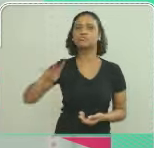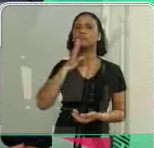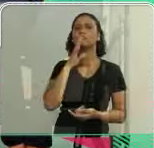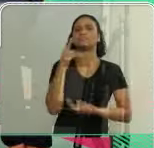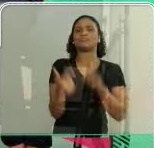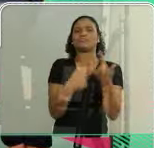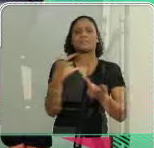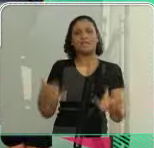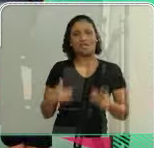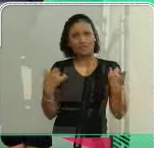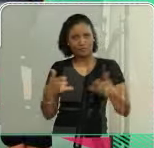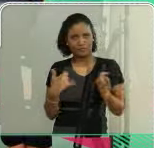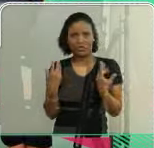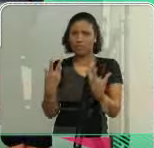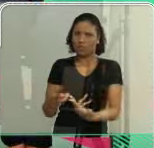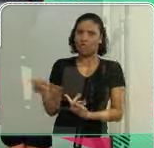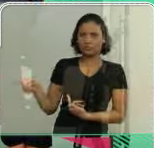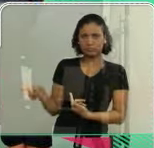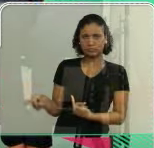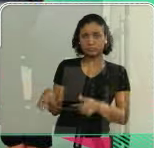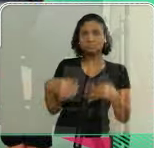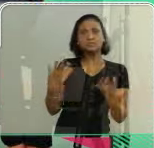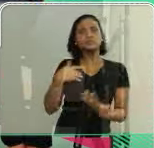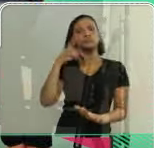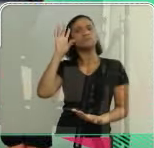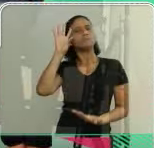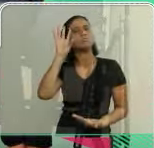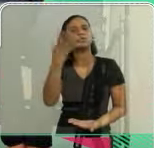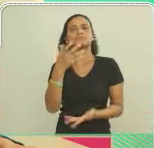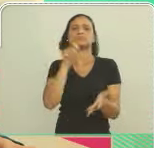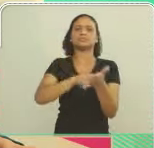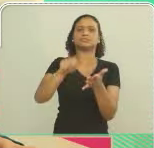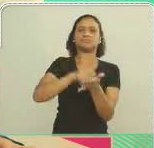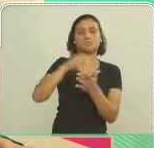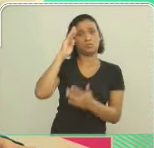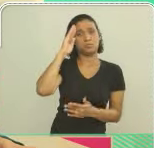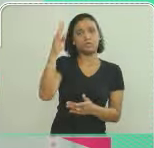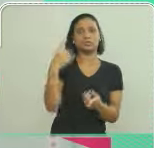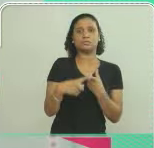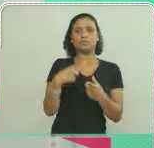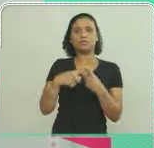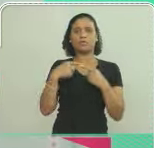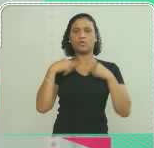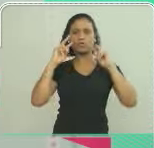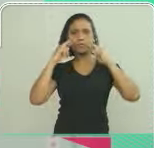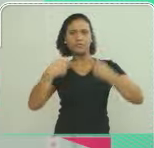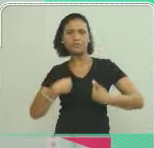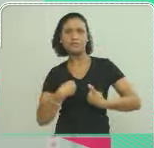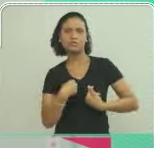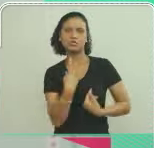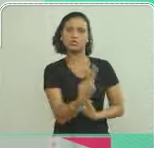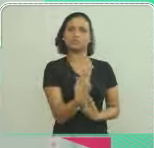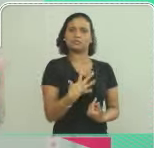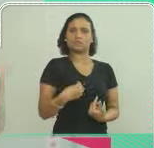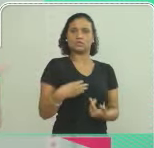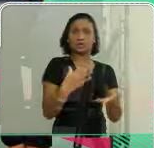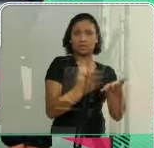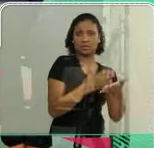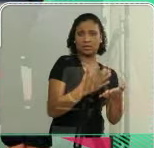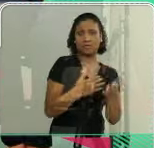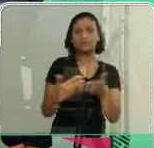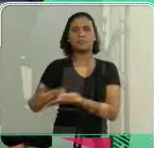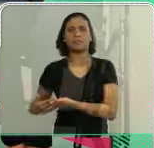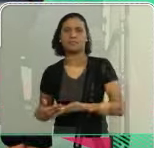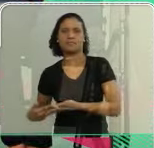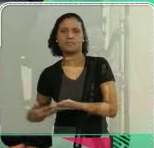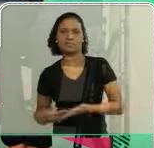de trabalhos, eventos, como com você também. E quando eu decidi, de fato, escrever, foi principalmente porque eu me vi com os 2 filhos,